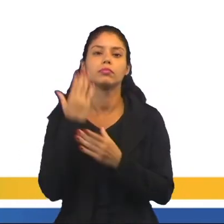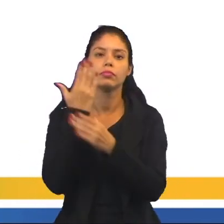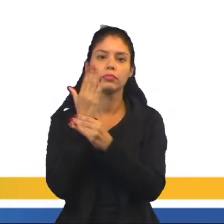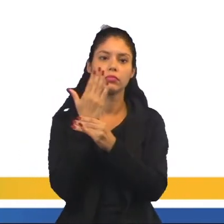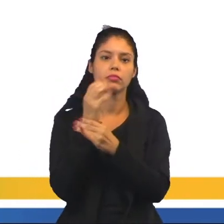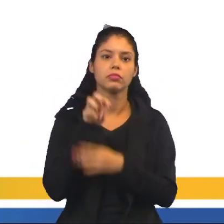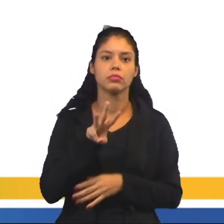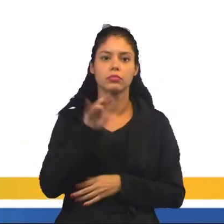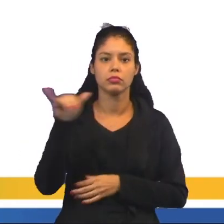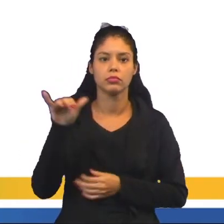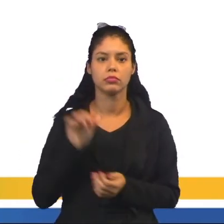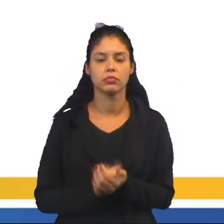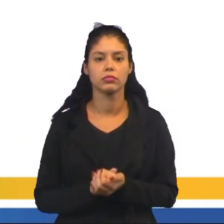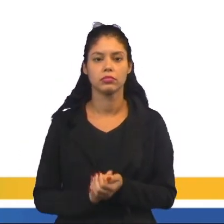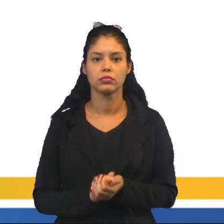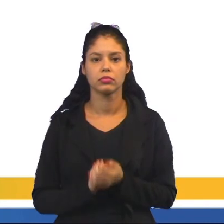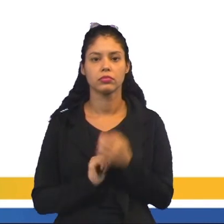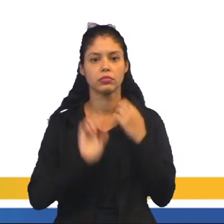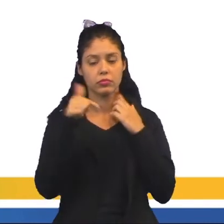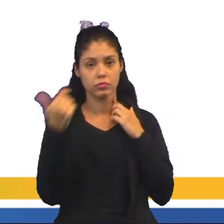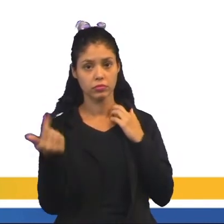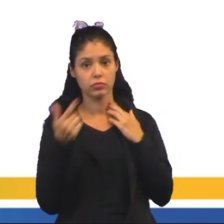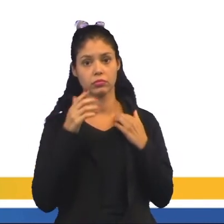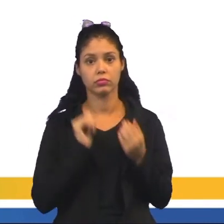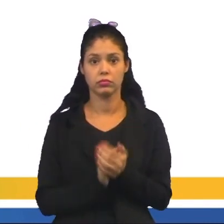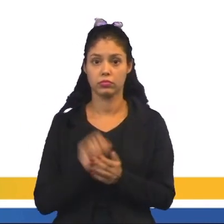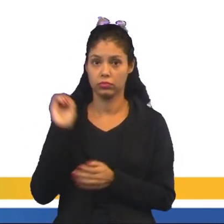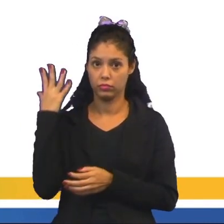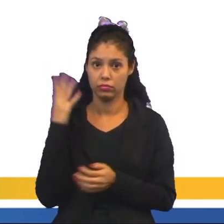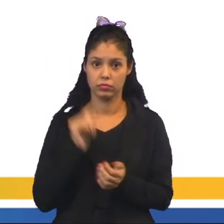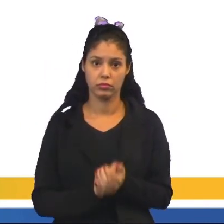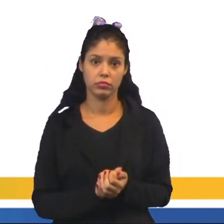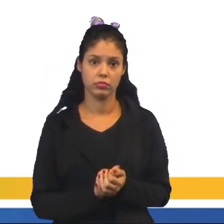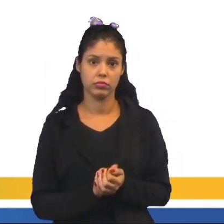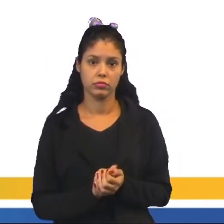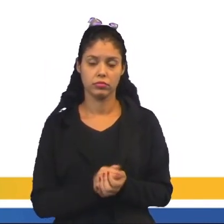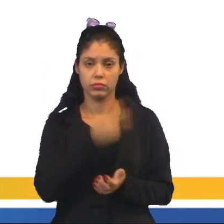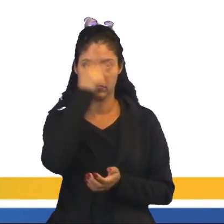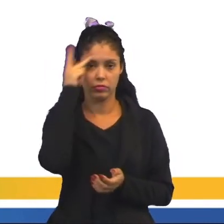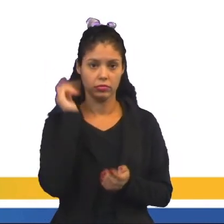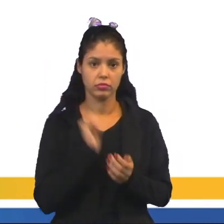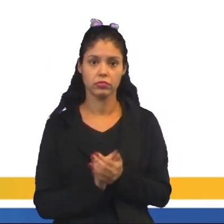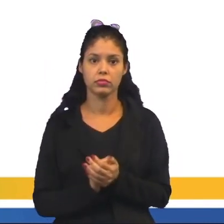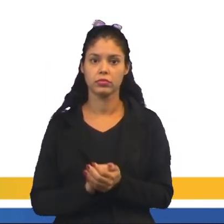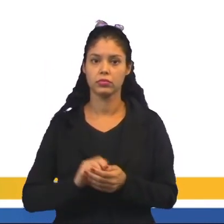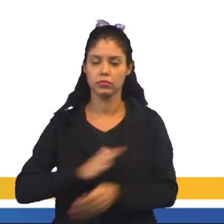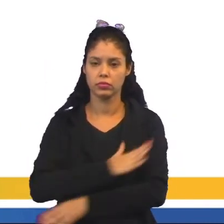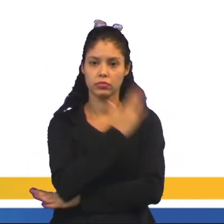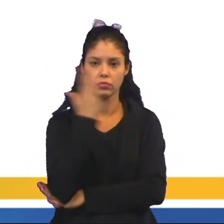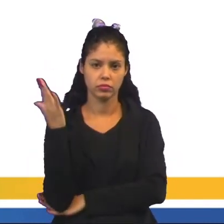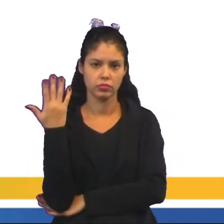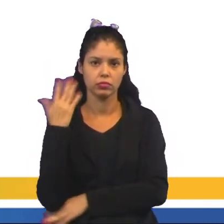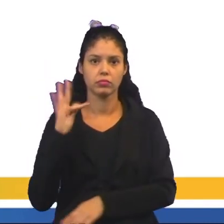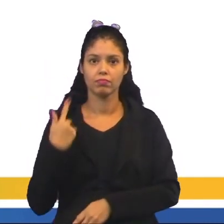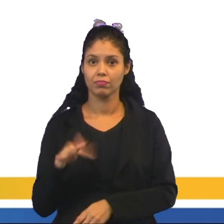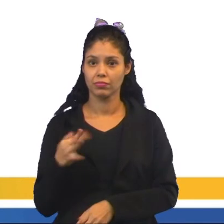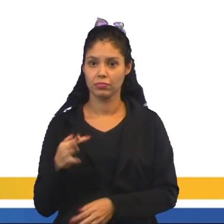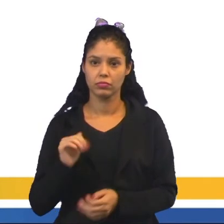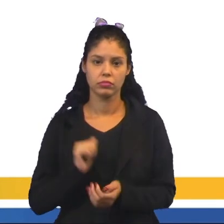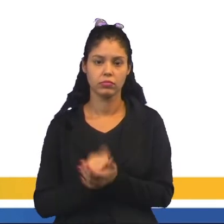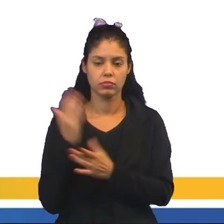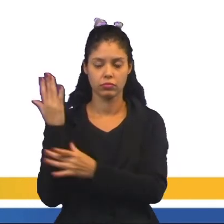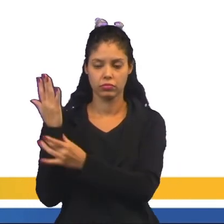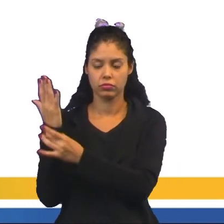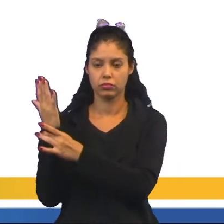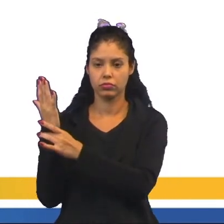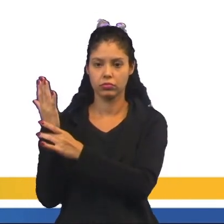de Why, né? Essa lesão que causa aqui, que às vezes a pessoa fica dias com dores nessa região do pulso,